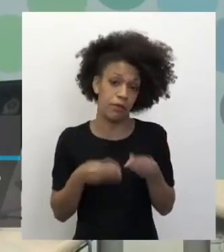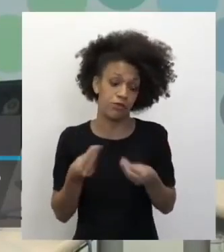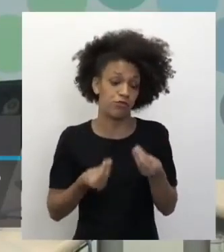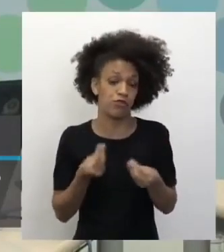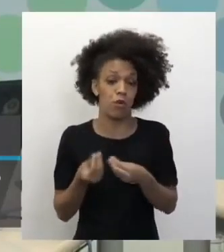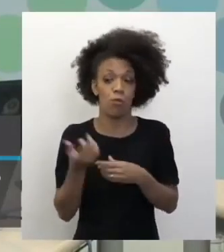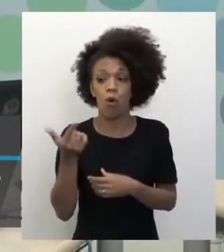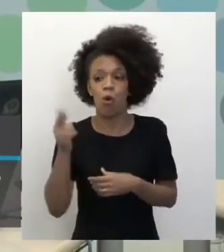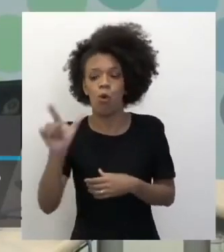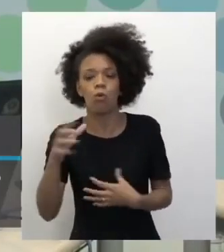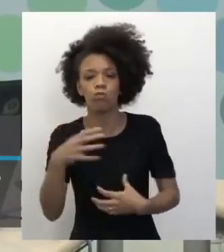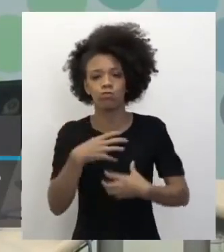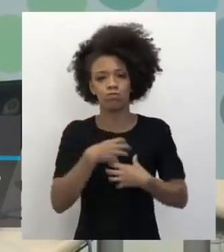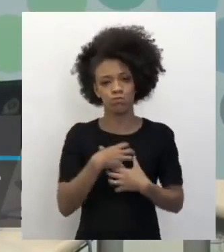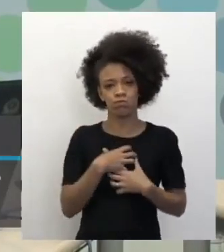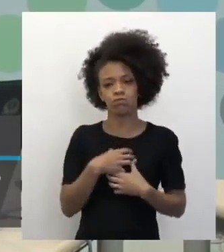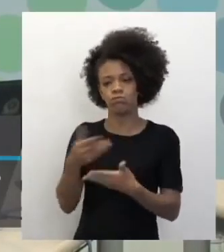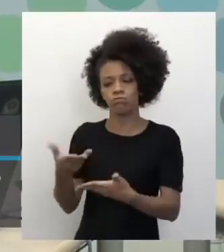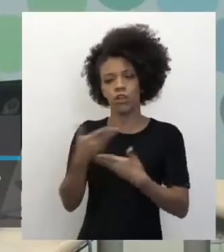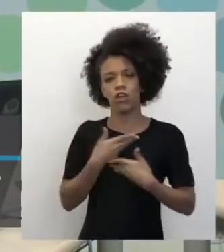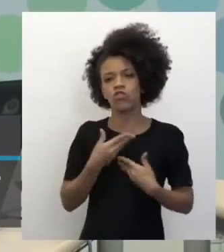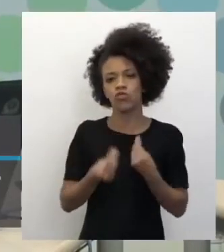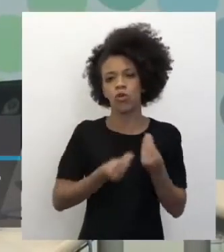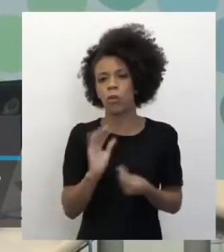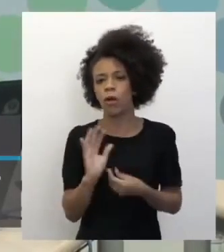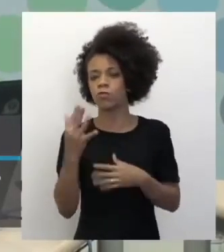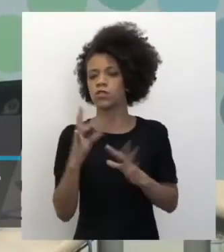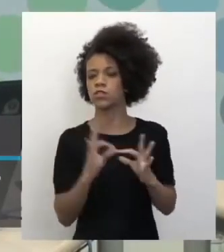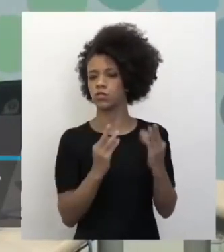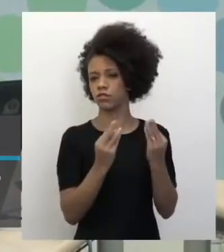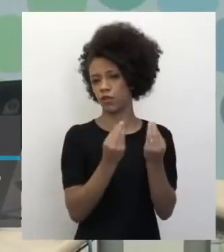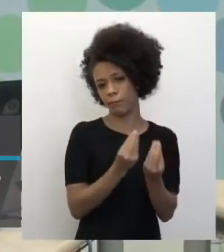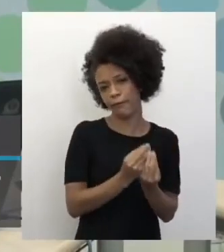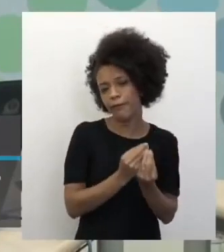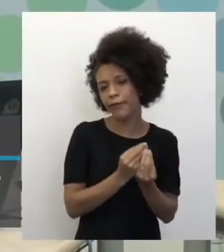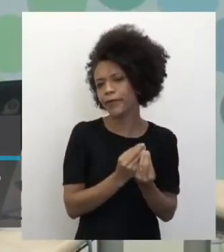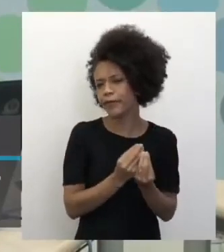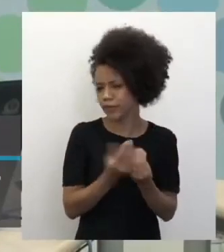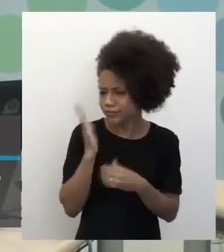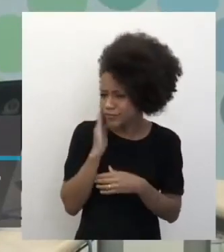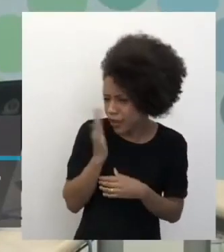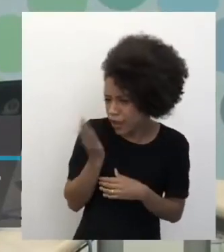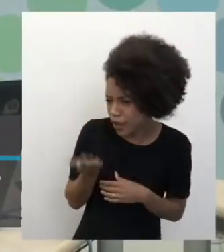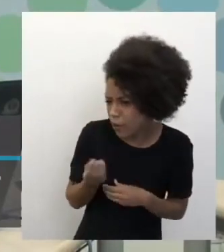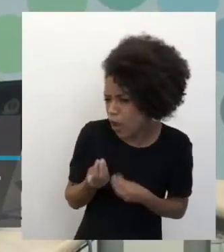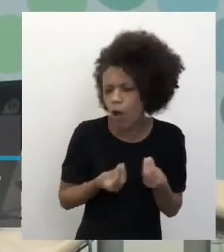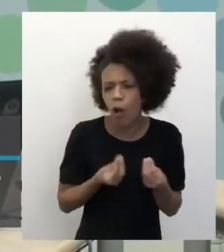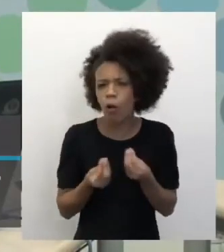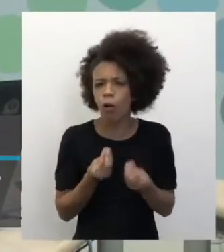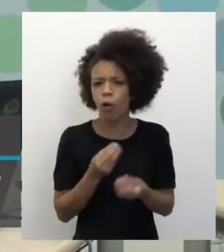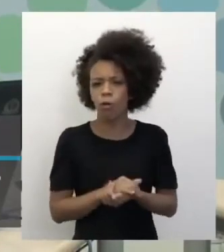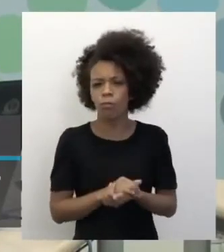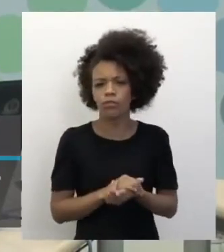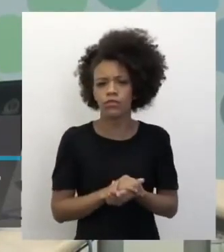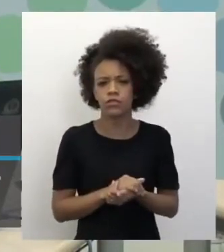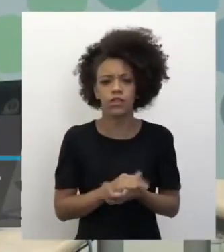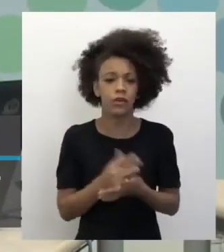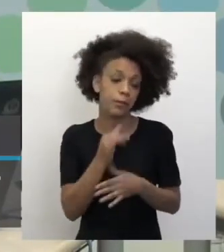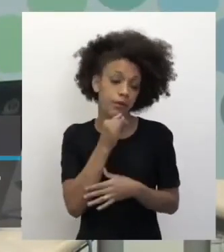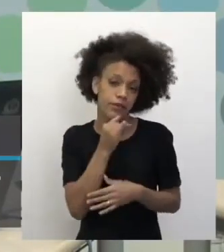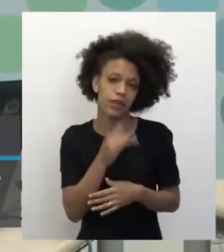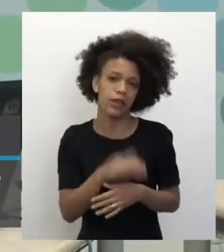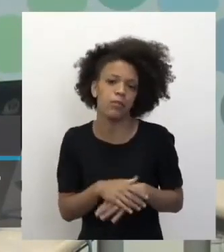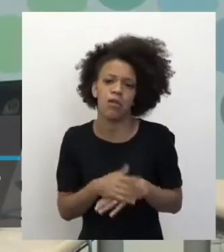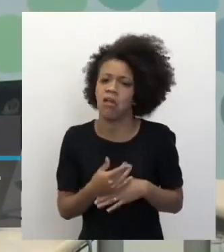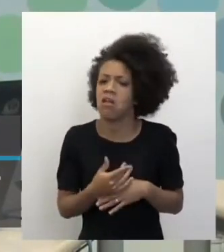outro recebe, de como isso surgiu na sua família, né? Sabe, como isso foi. Isso. Então, eu, por exemplo, não